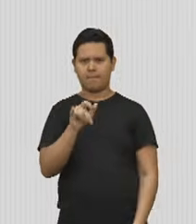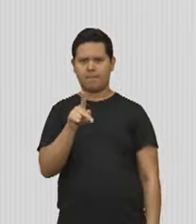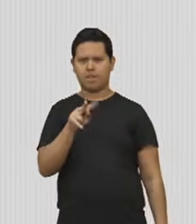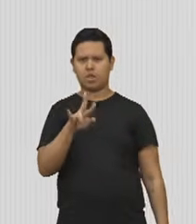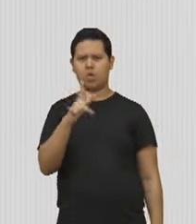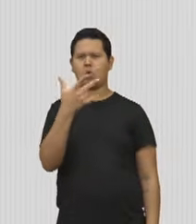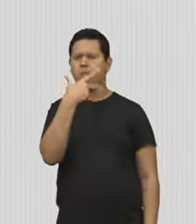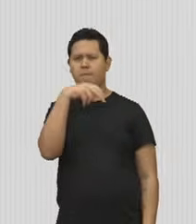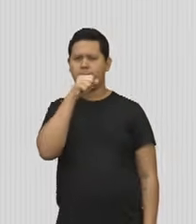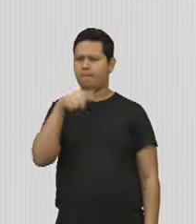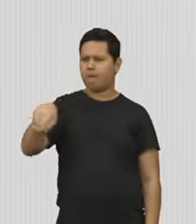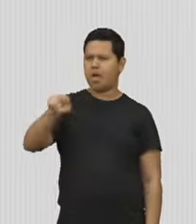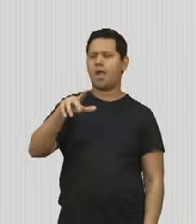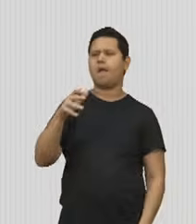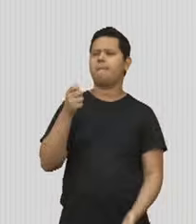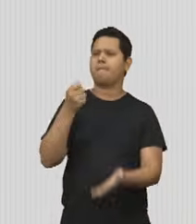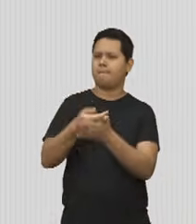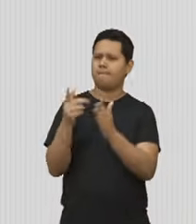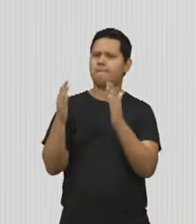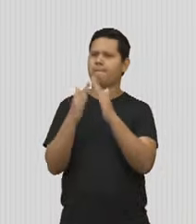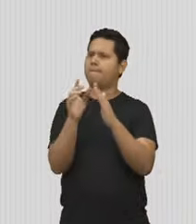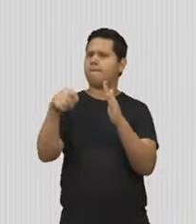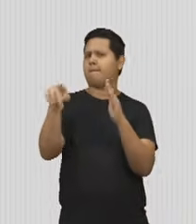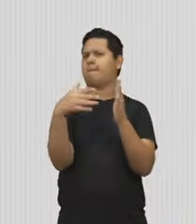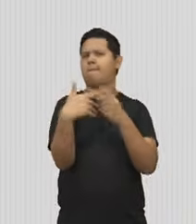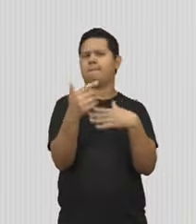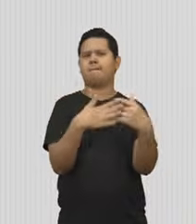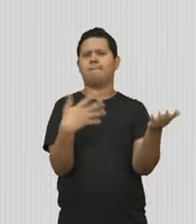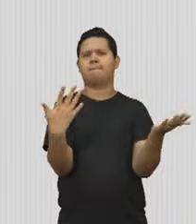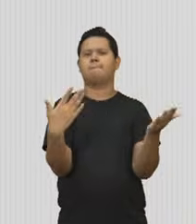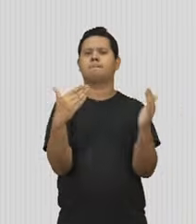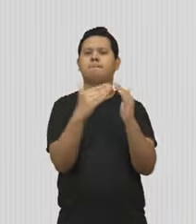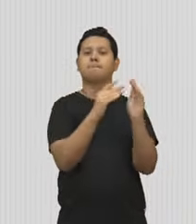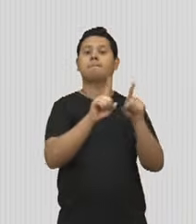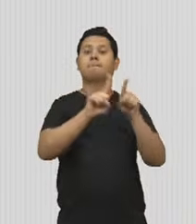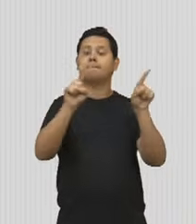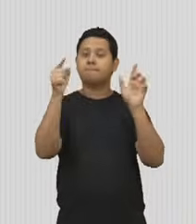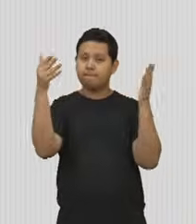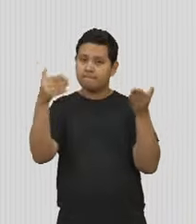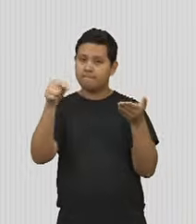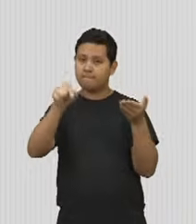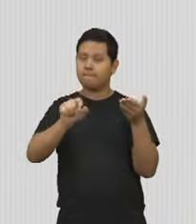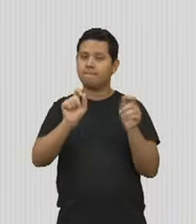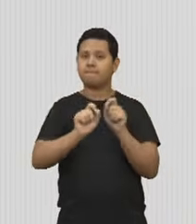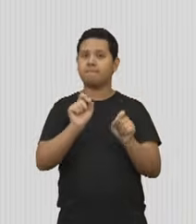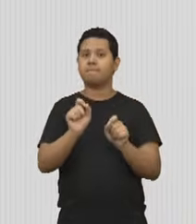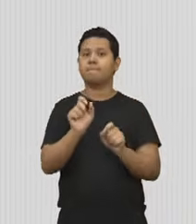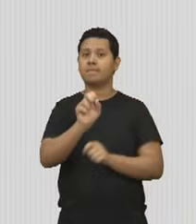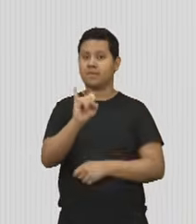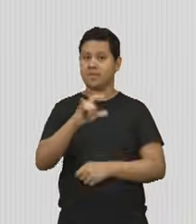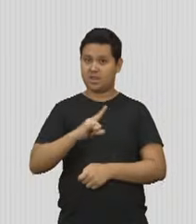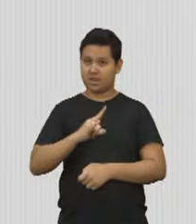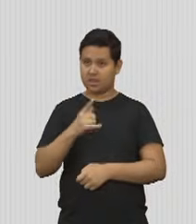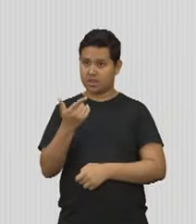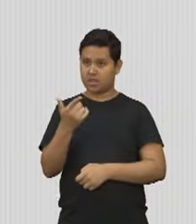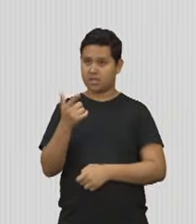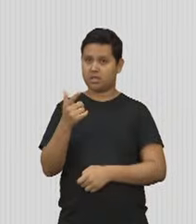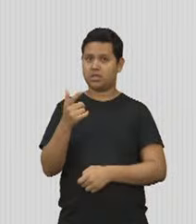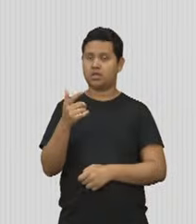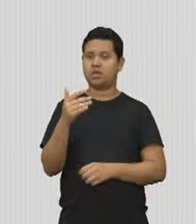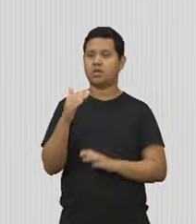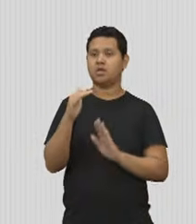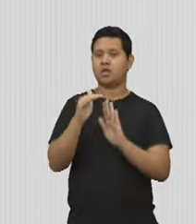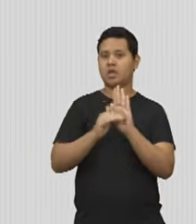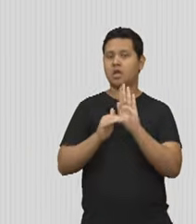pai e a mãe de vocês pagam IPTU da sua casa, IPTU de algum imóvel. Só que, hoje em dia, para que ele possa ter um desconto de 10%, ele